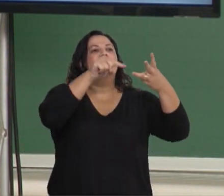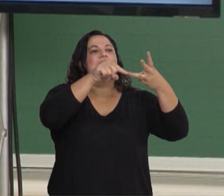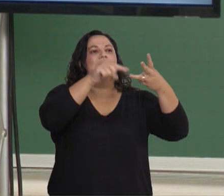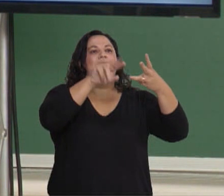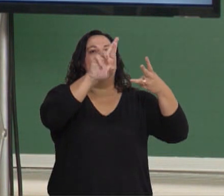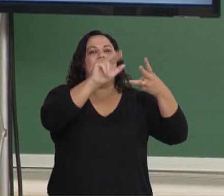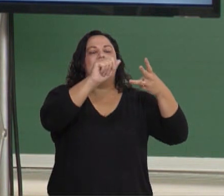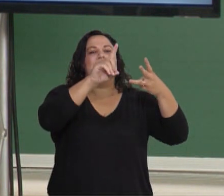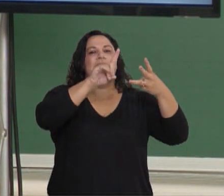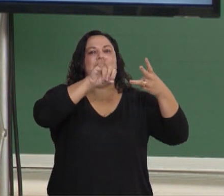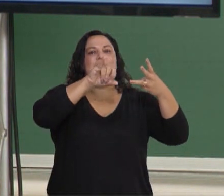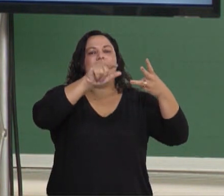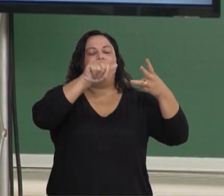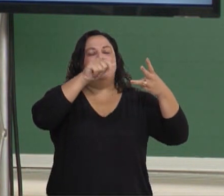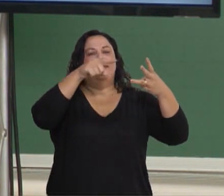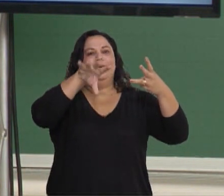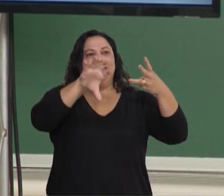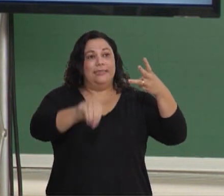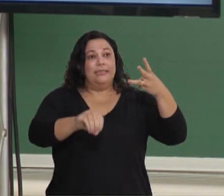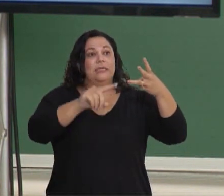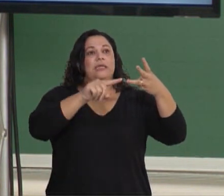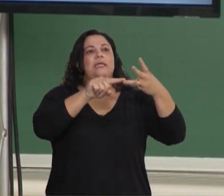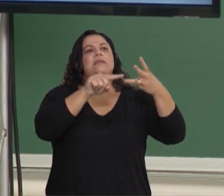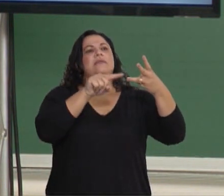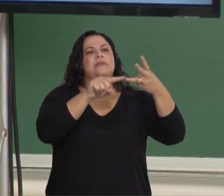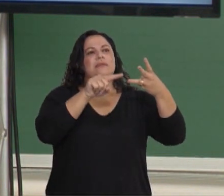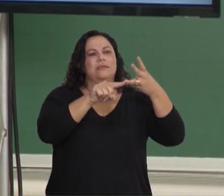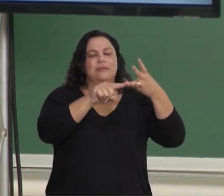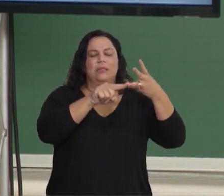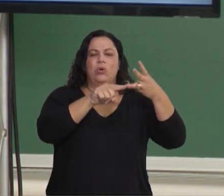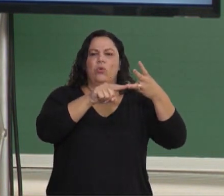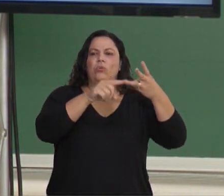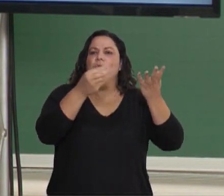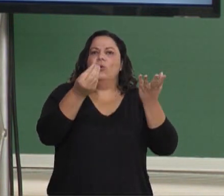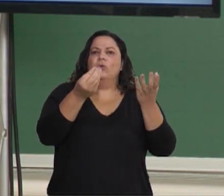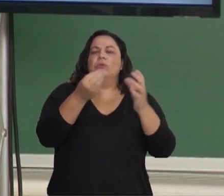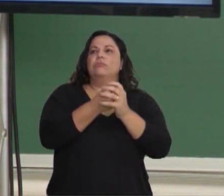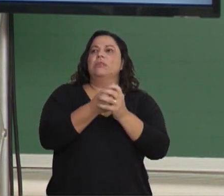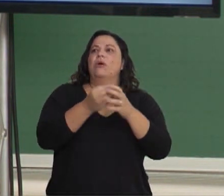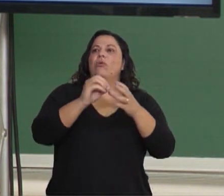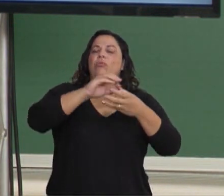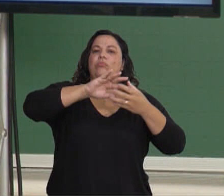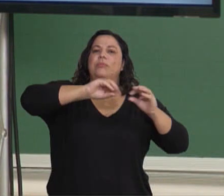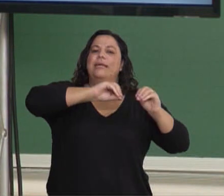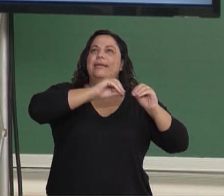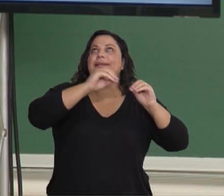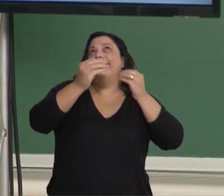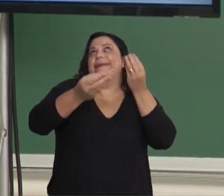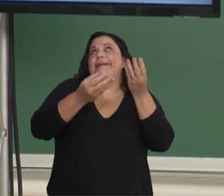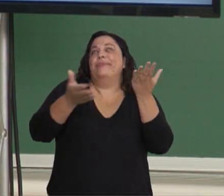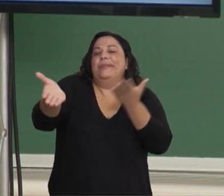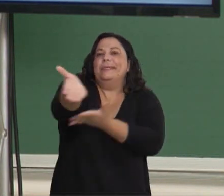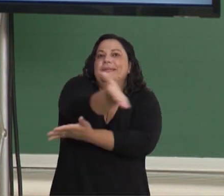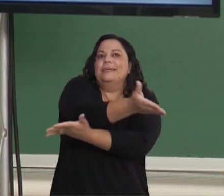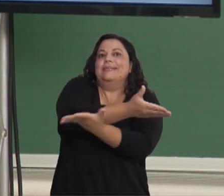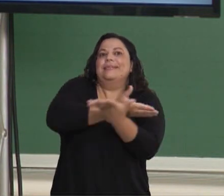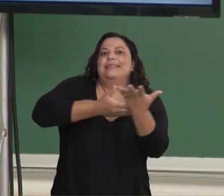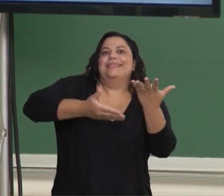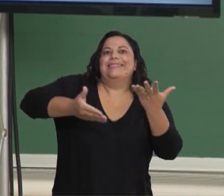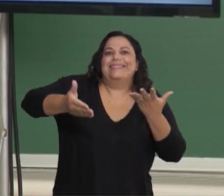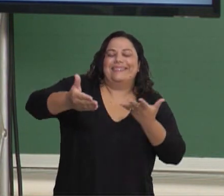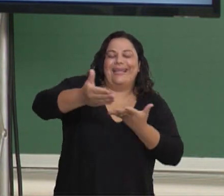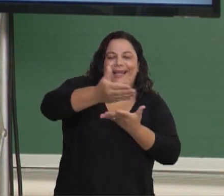temos ali, então ela vai acabar trabalhando com essa ideia de deslocamento de estar ocorrendo no vácuo, ou seja, ocorre